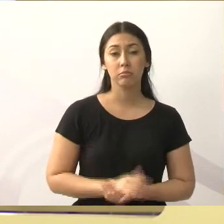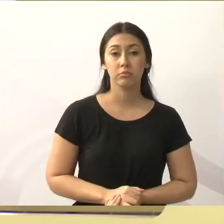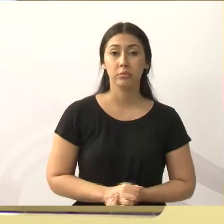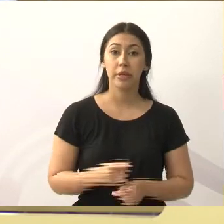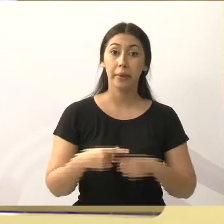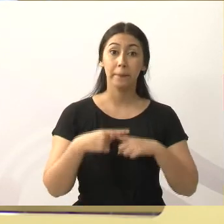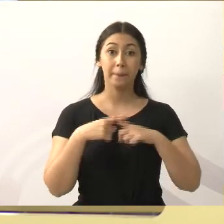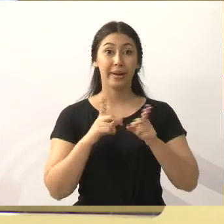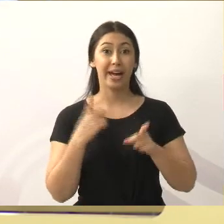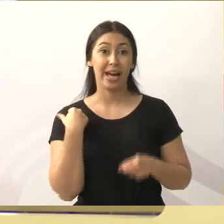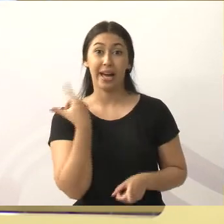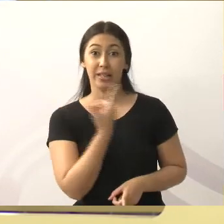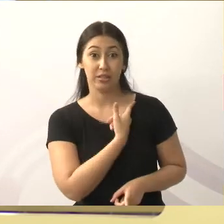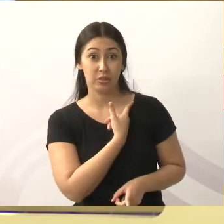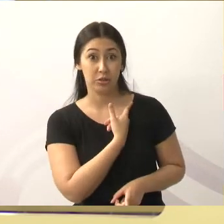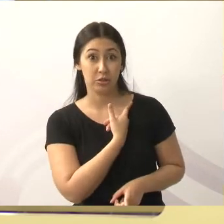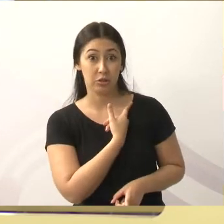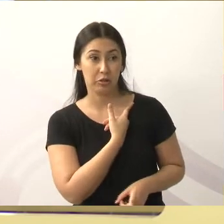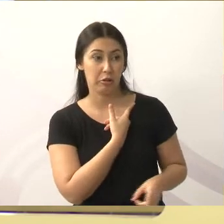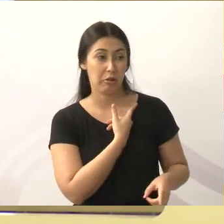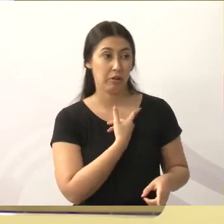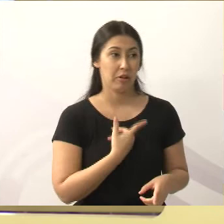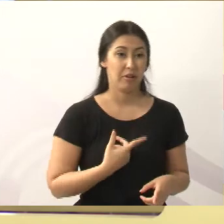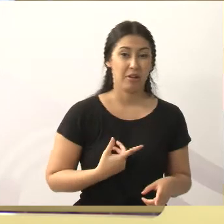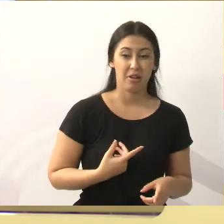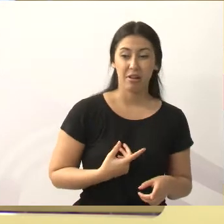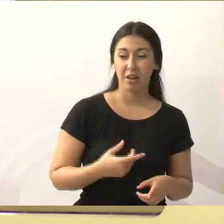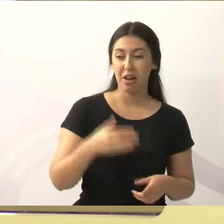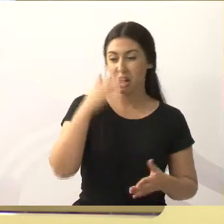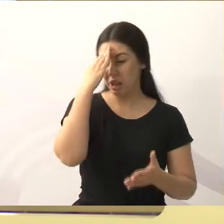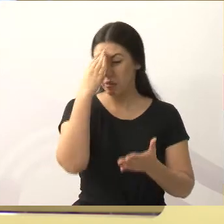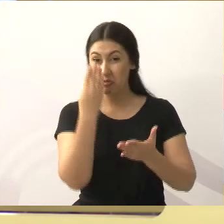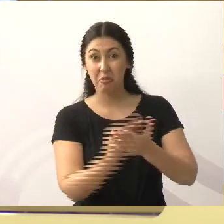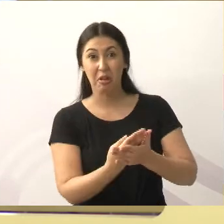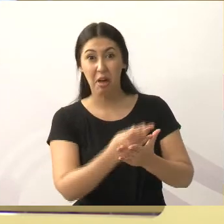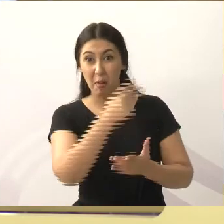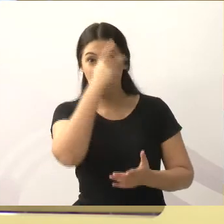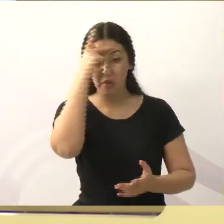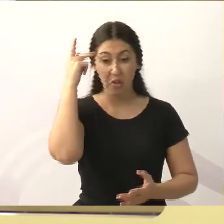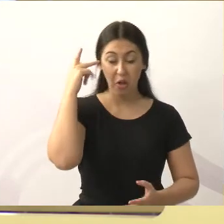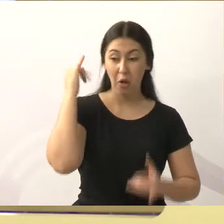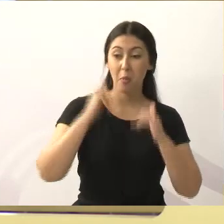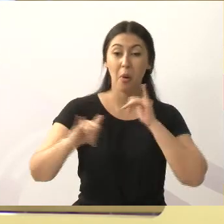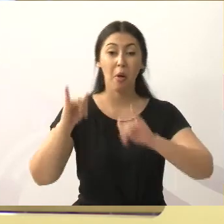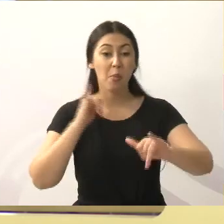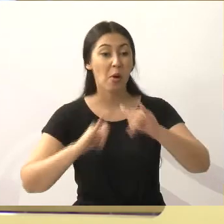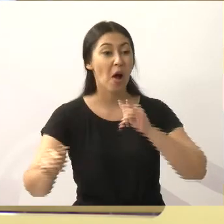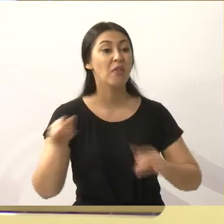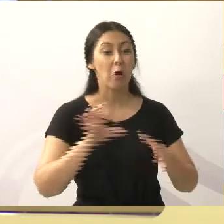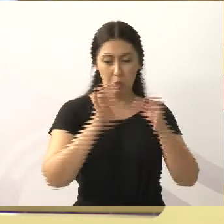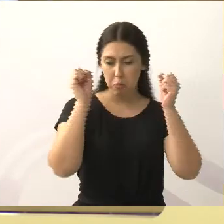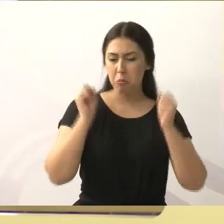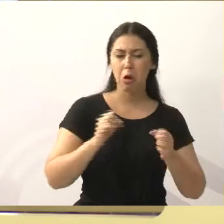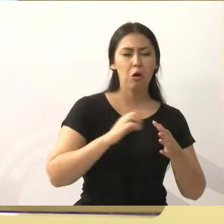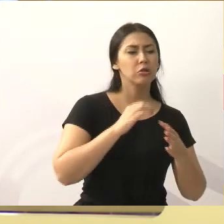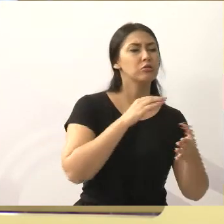Mas não vamos nessa não, gente, não vamos nessa não. Hoje nós estamos aqui para defender a